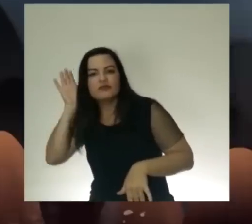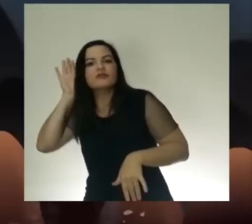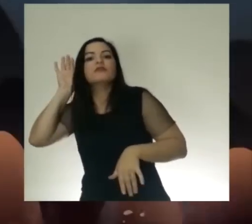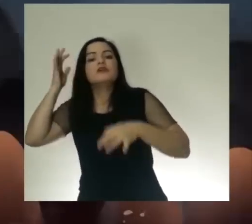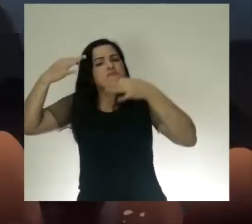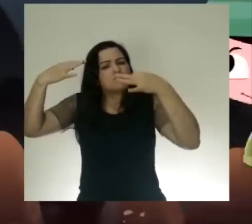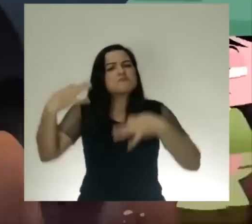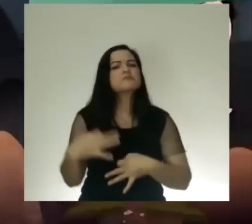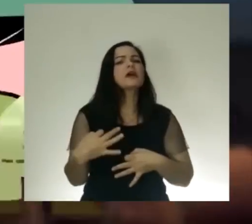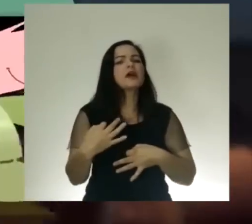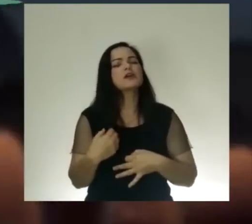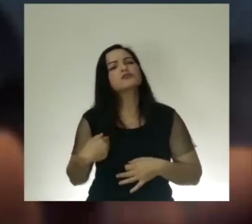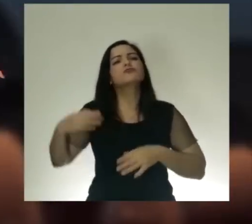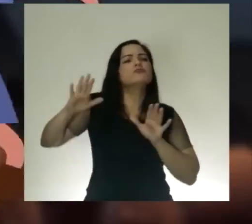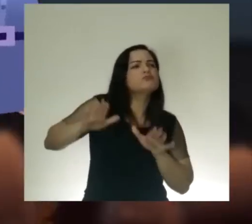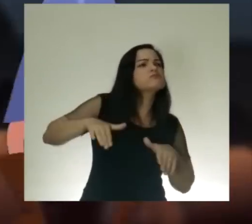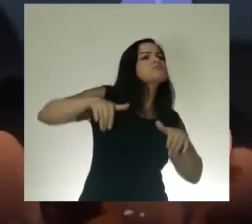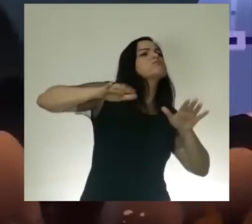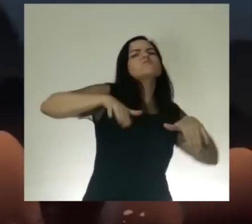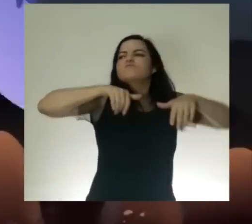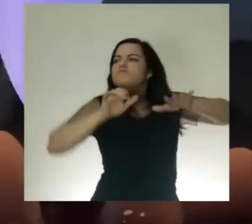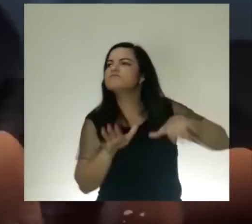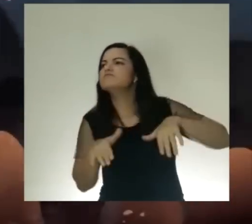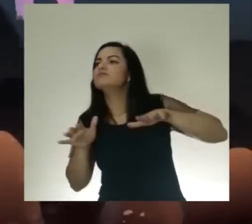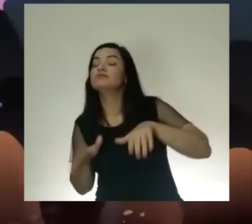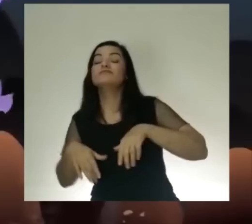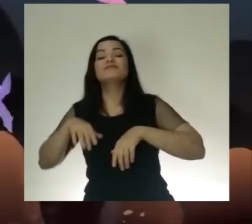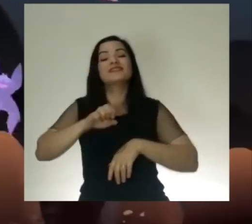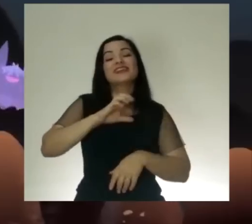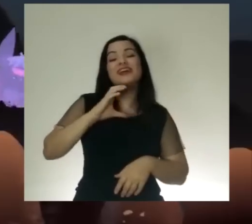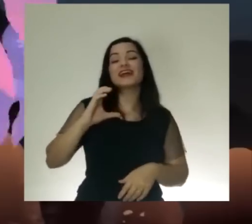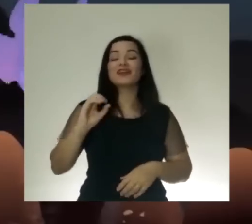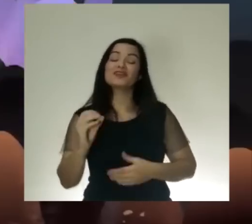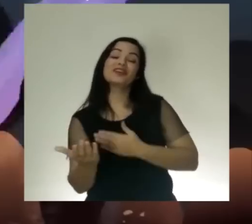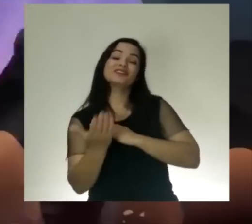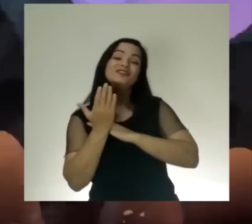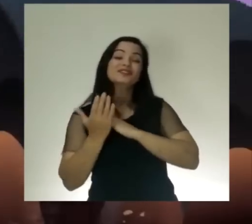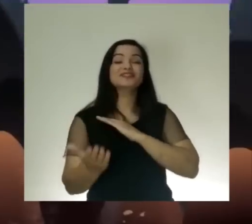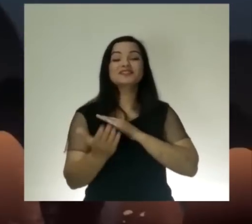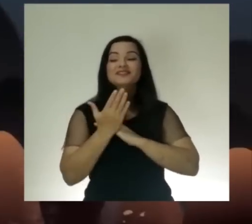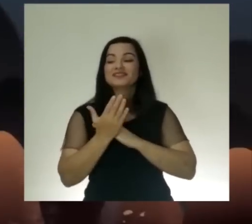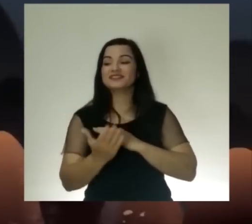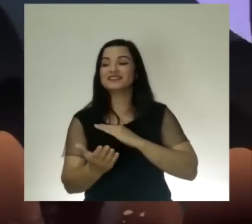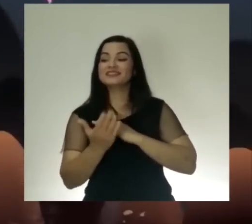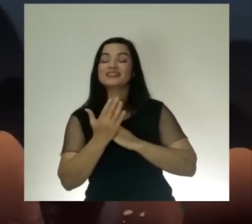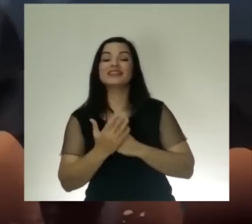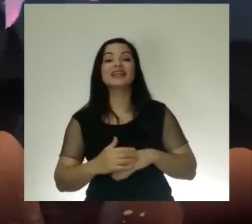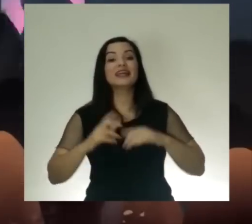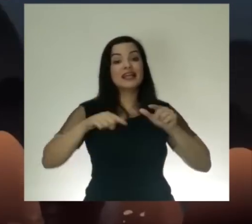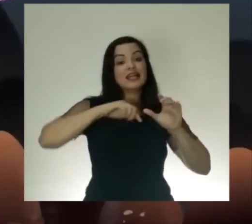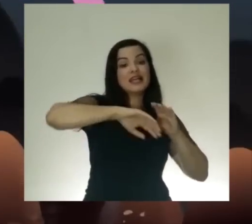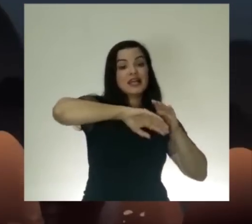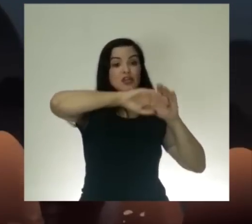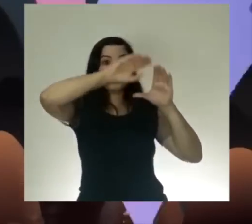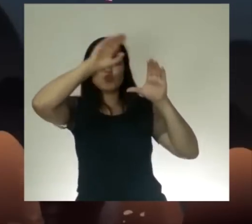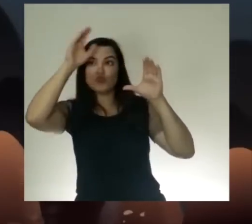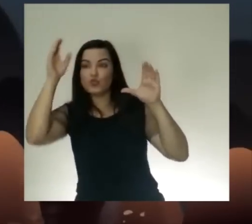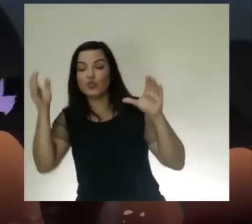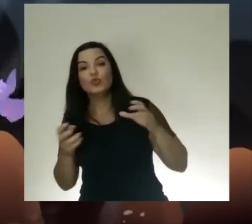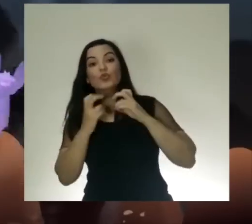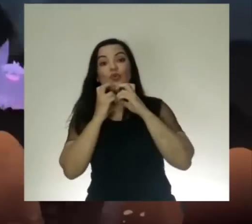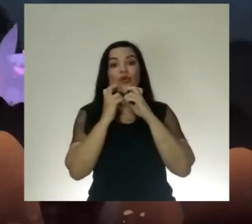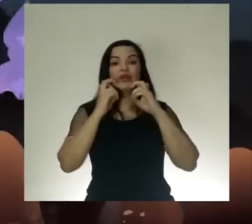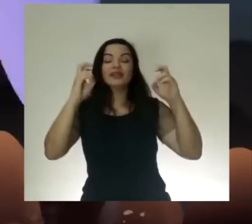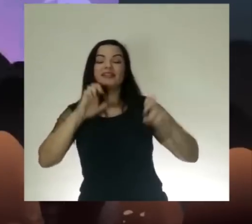bem assim, tenho eco pra me ajudar. Em um túnel grite eco, quem responde